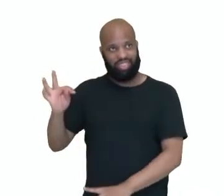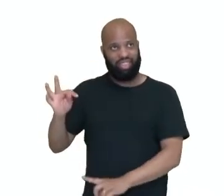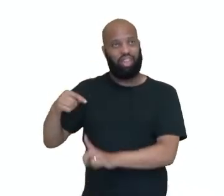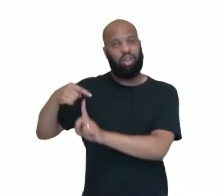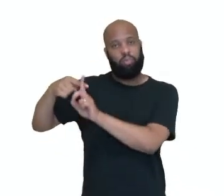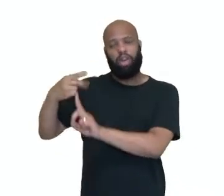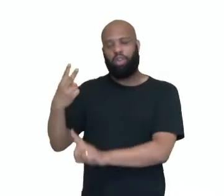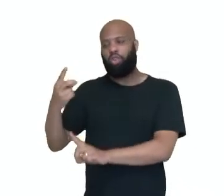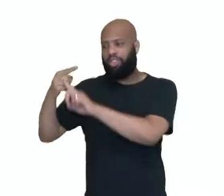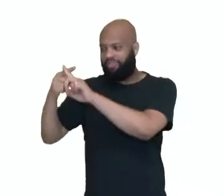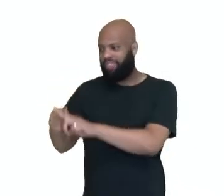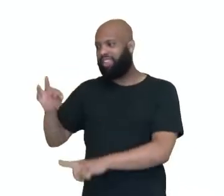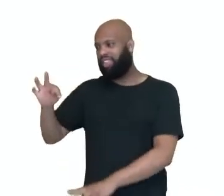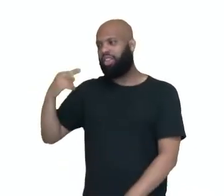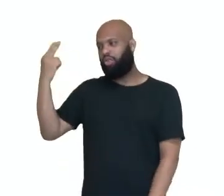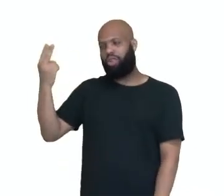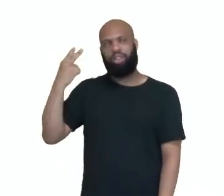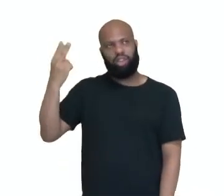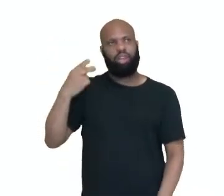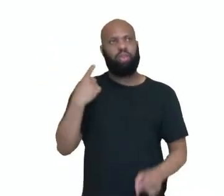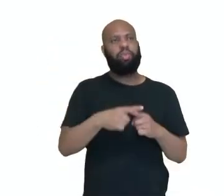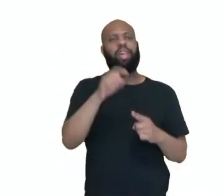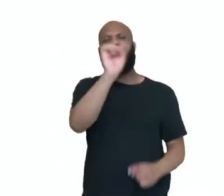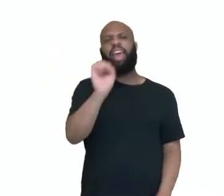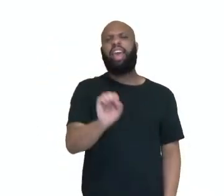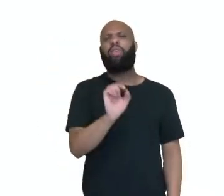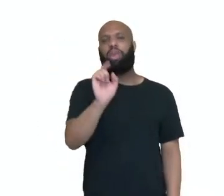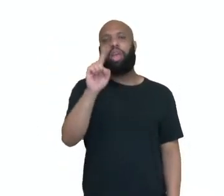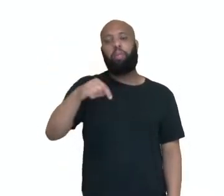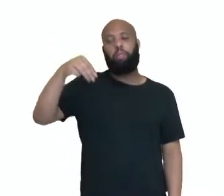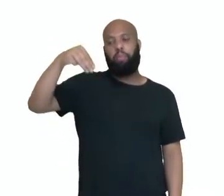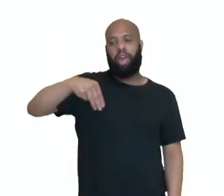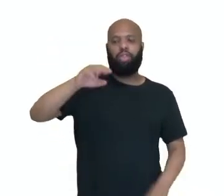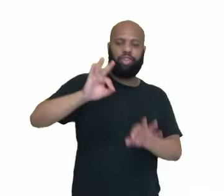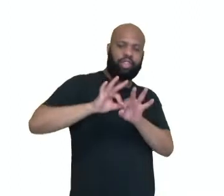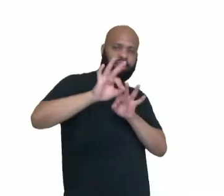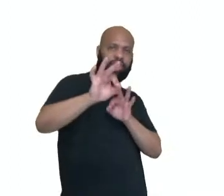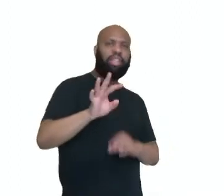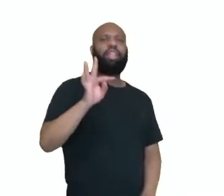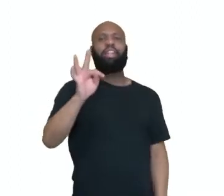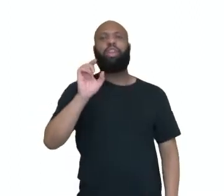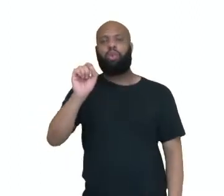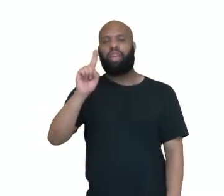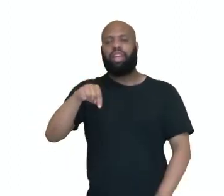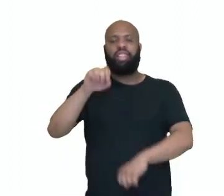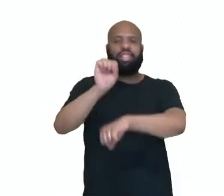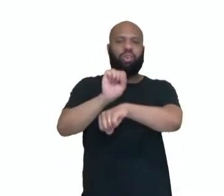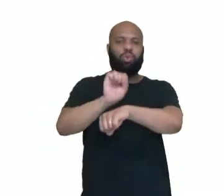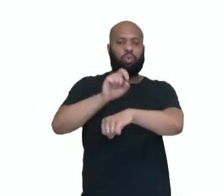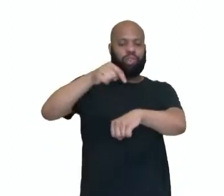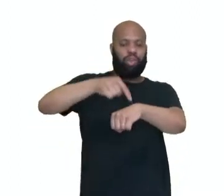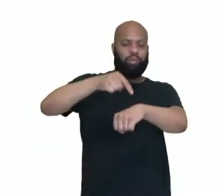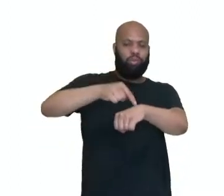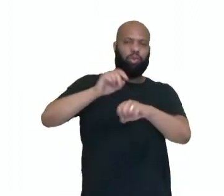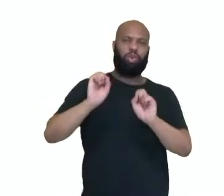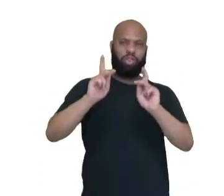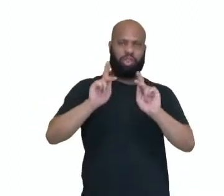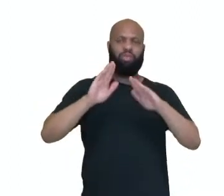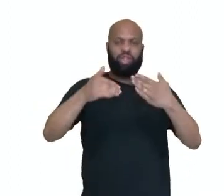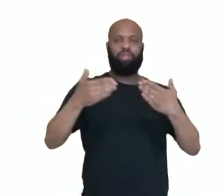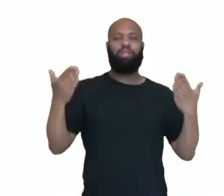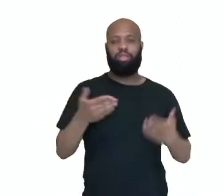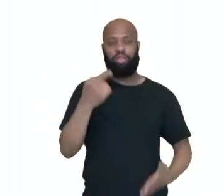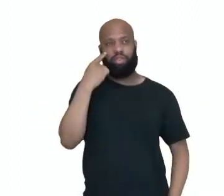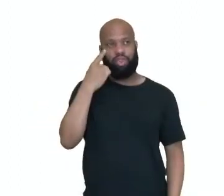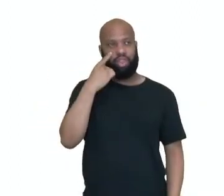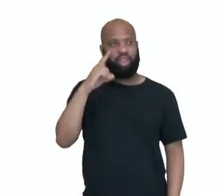Onde S é o quê? S é medido em metros, a distância, e t é segundos, o tempo. Então,